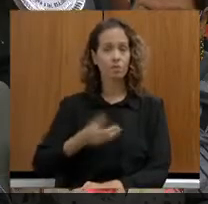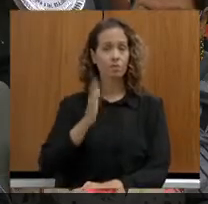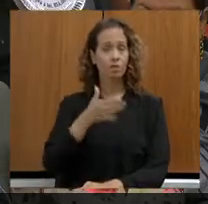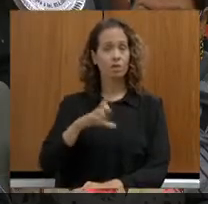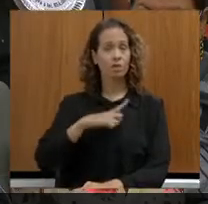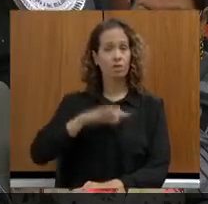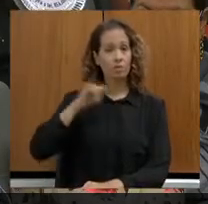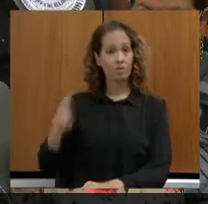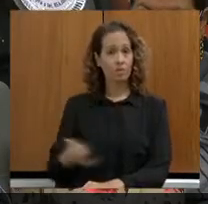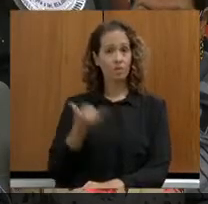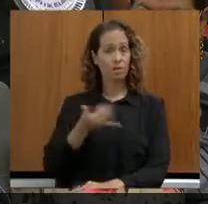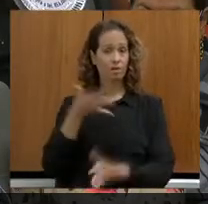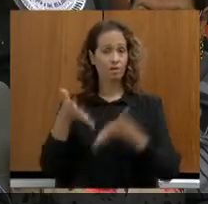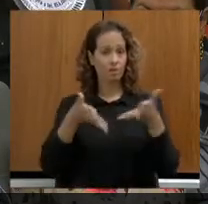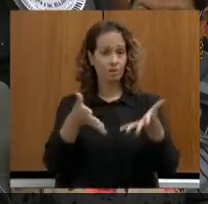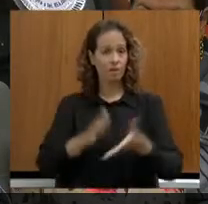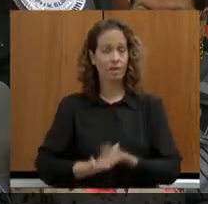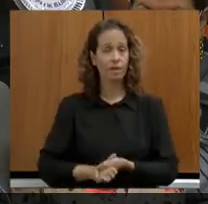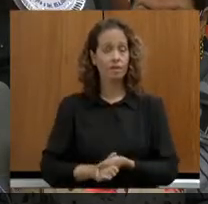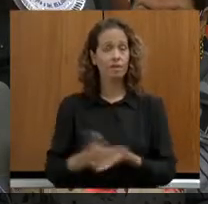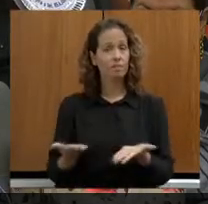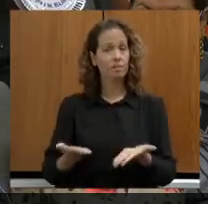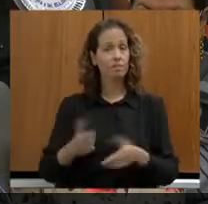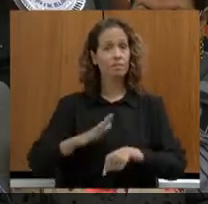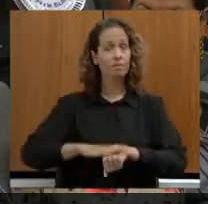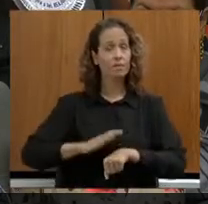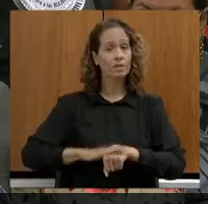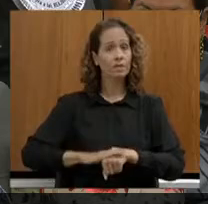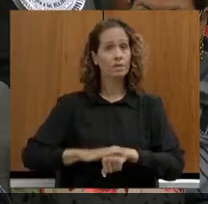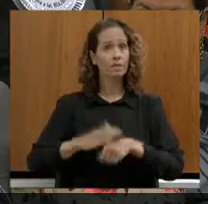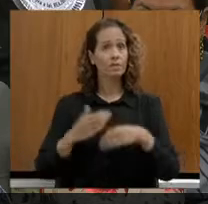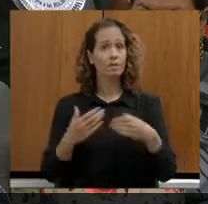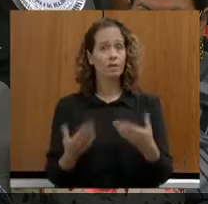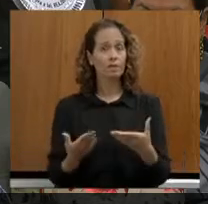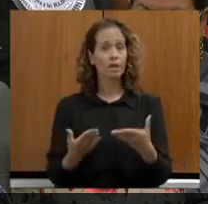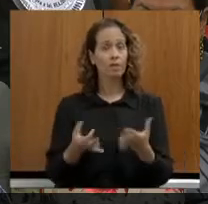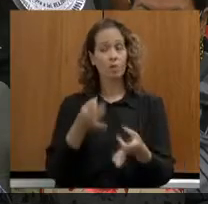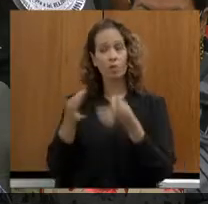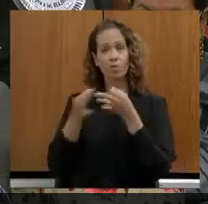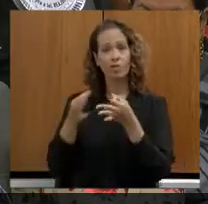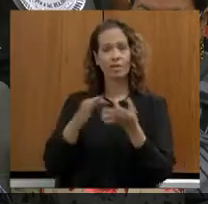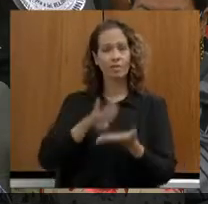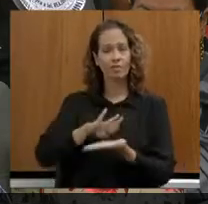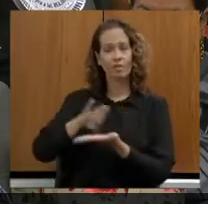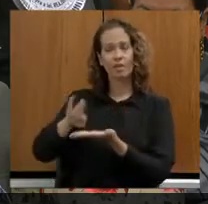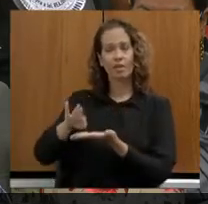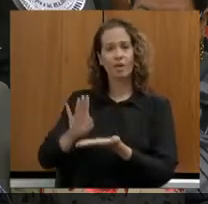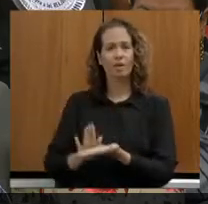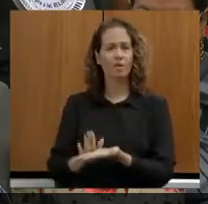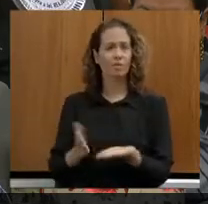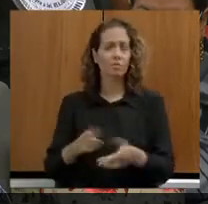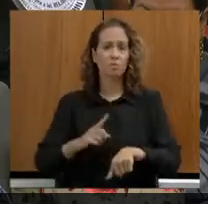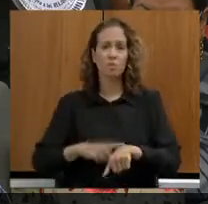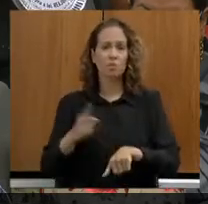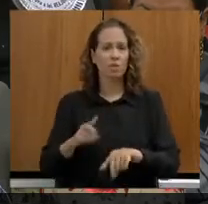teve a sua oportunidade fala fazer uma parte a uma deputada que não lhe concedeu o a taxa Até porque não devo Não não